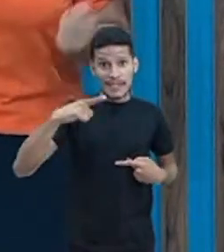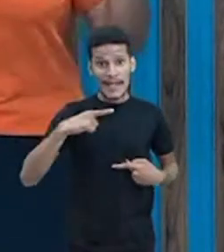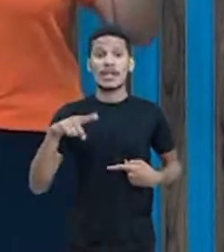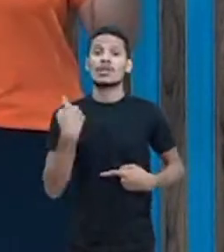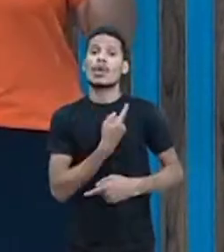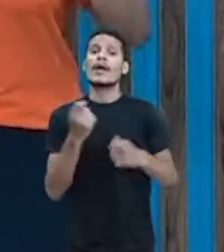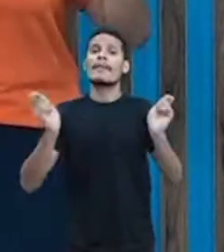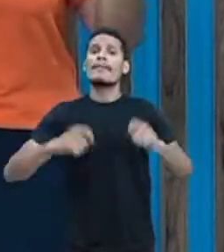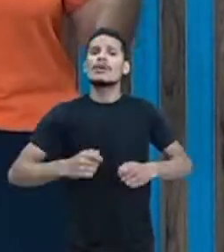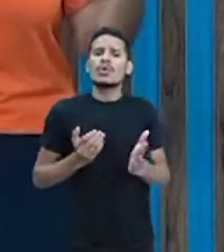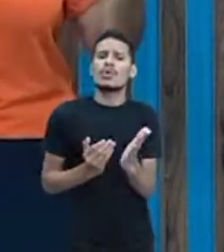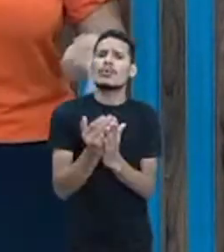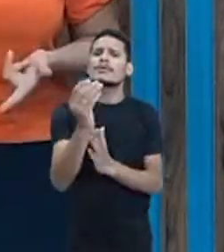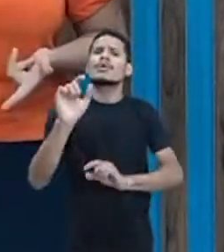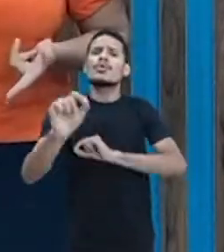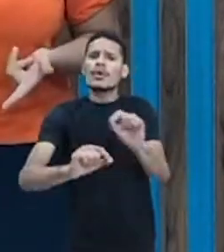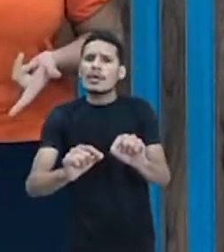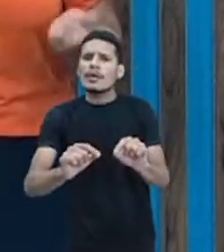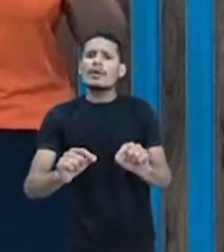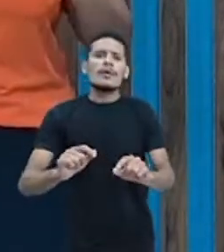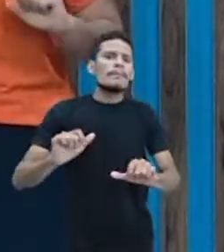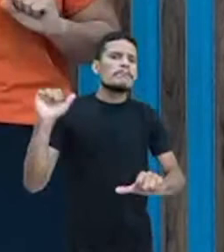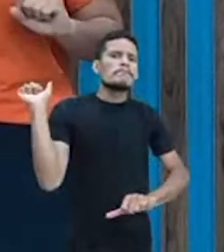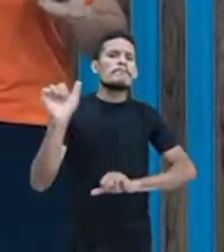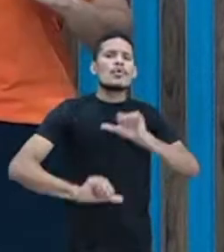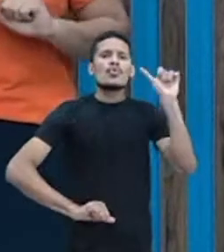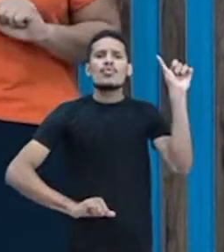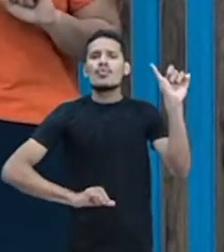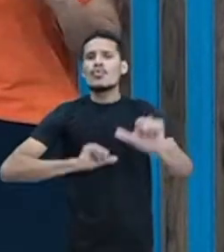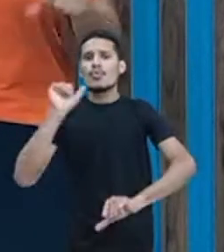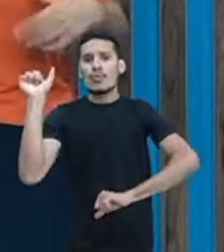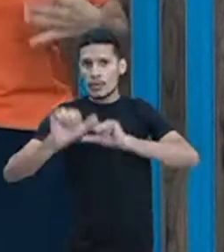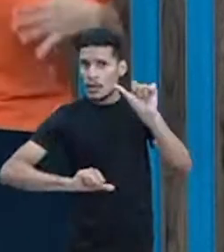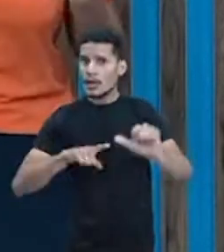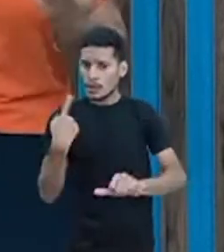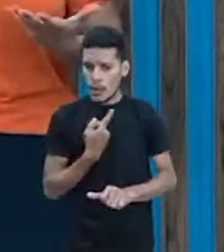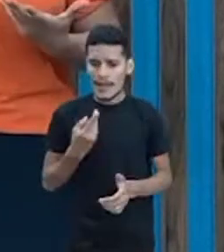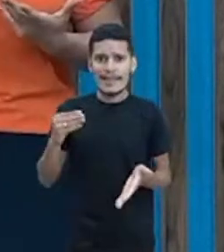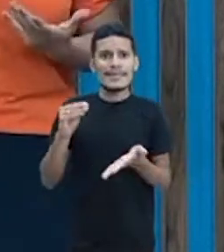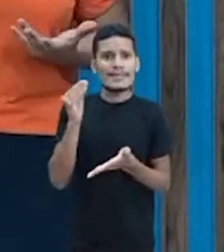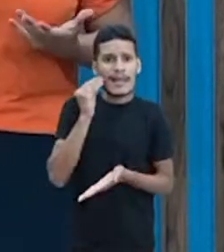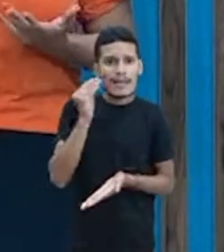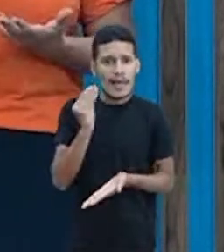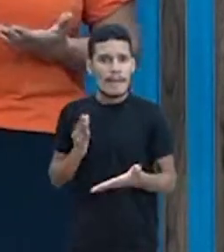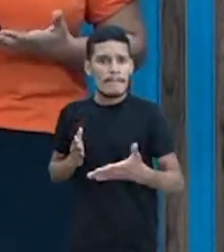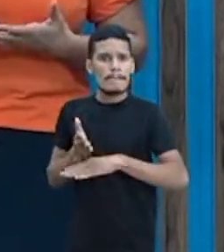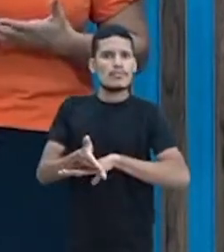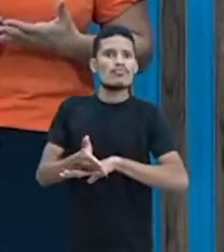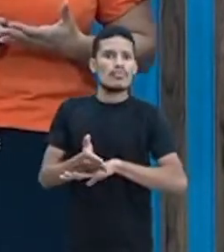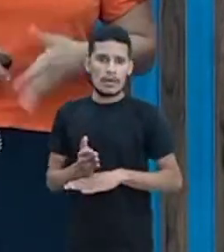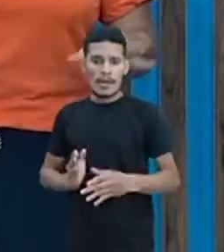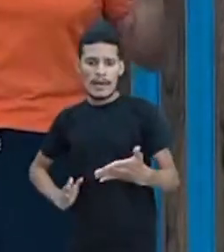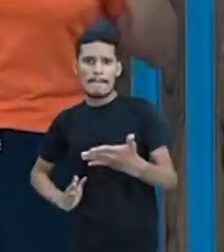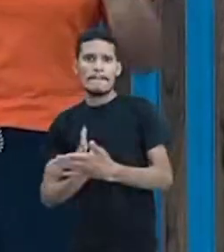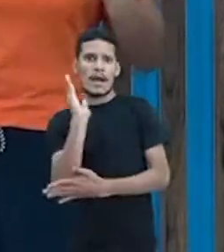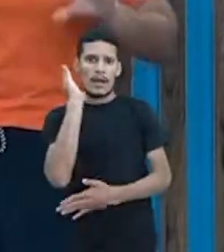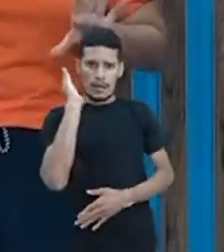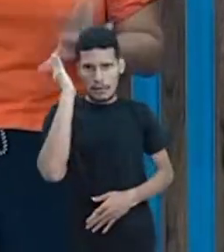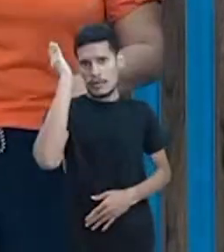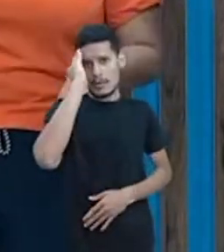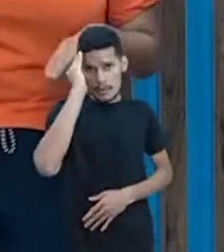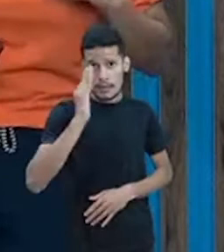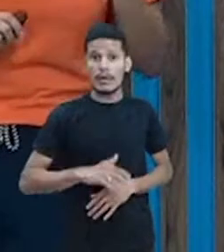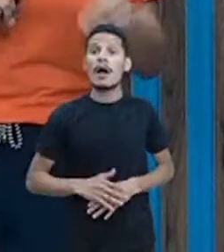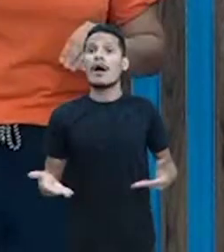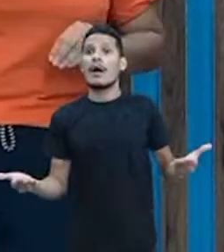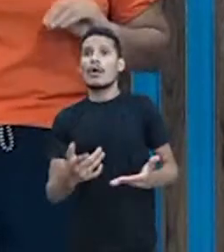a redescrever esses imaginários. A gente pode começar o quê? A tentar romper com esses padrões. E aí vamos pensar um